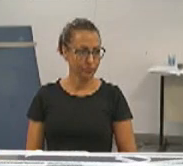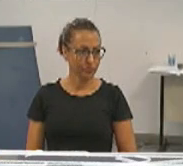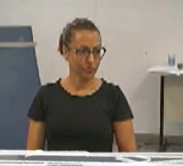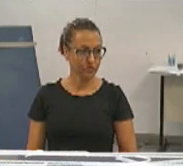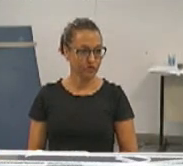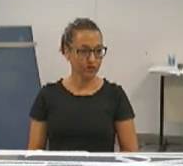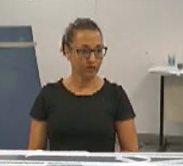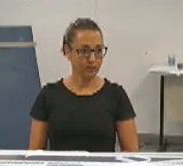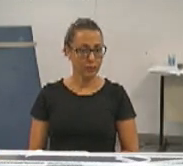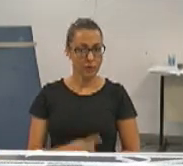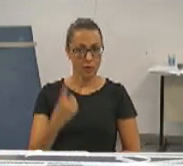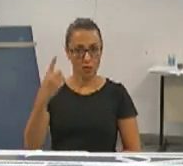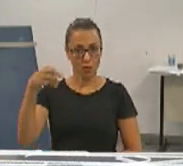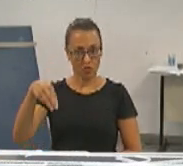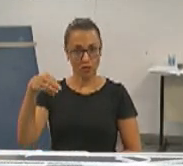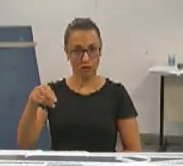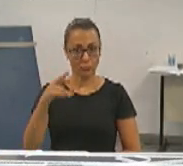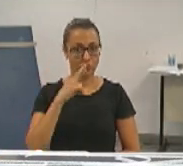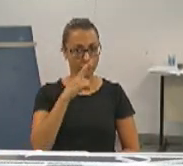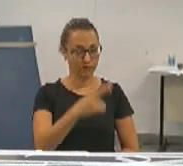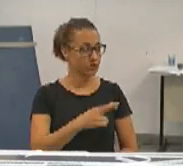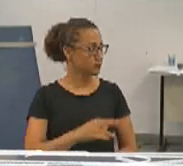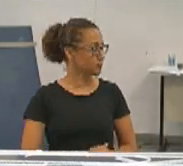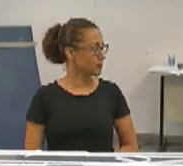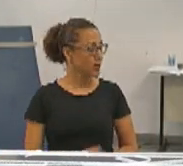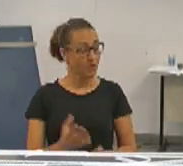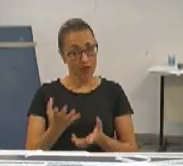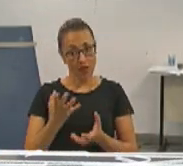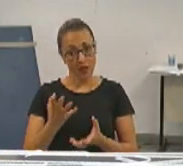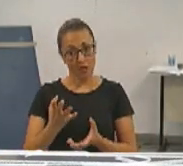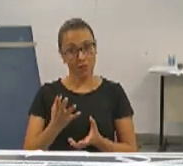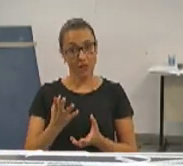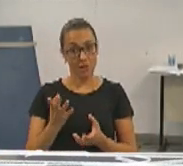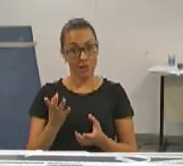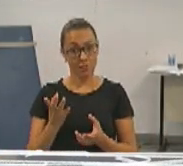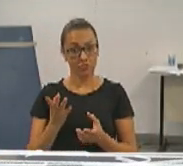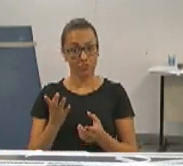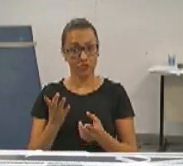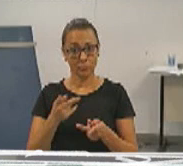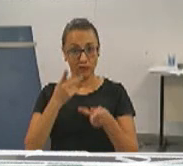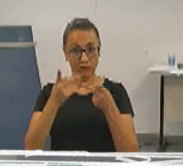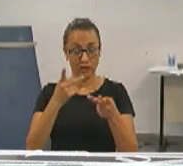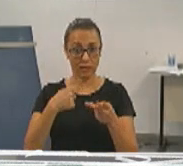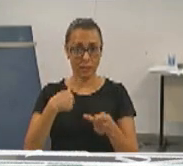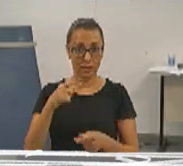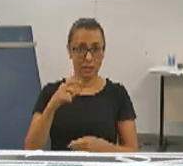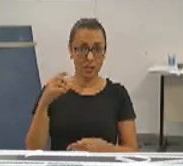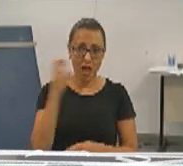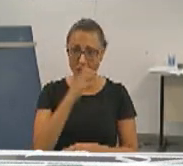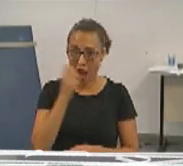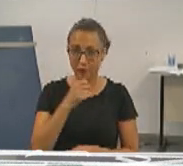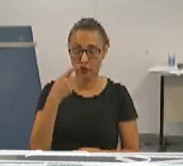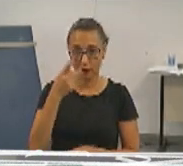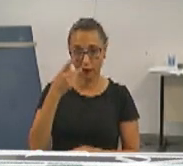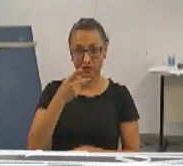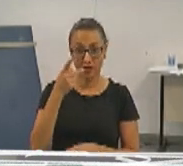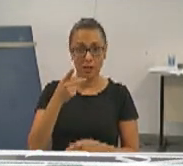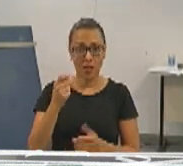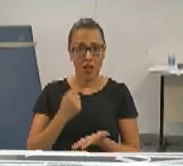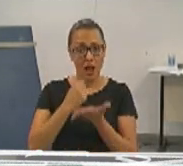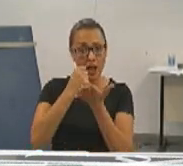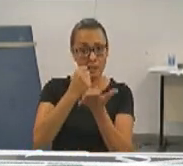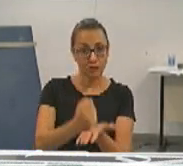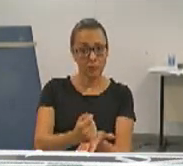Um minuto para o candidato. Eu quero ressaltar, apesar da professora Liane ter citado na fala dela, citou rapidamente, o nosso apoio às